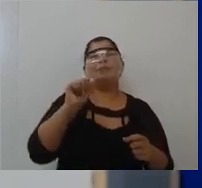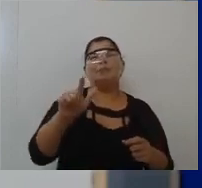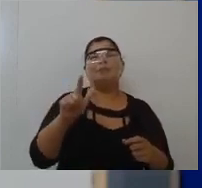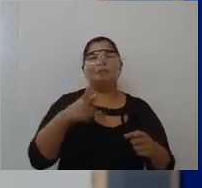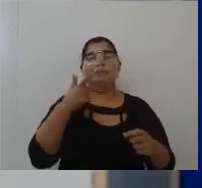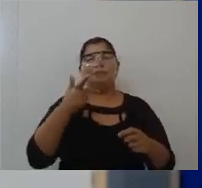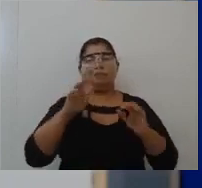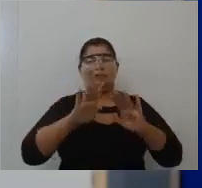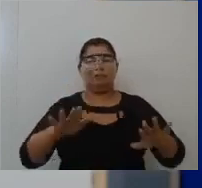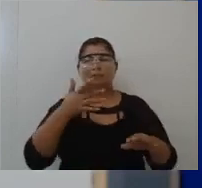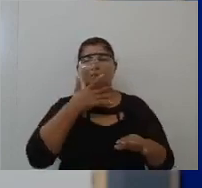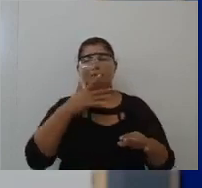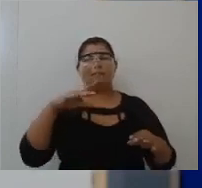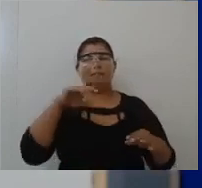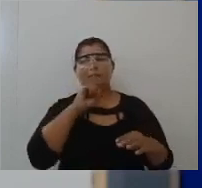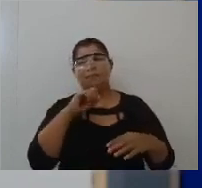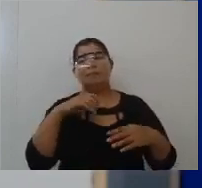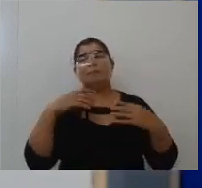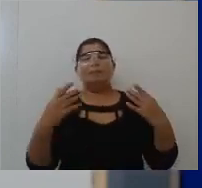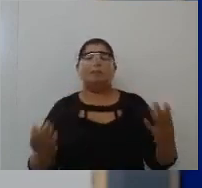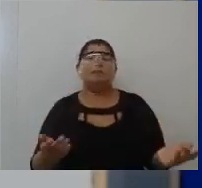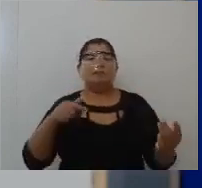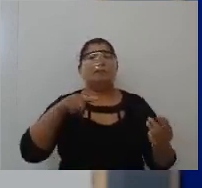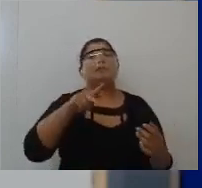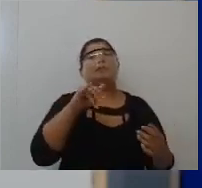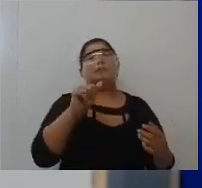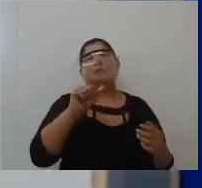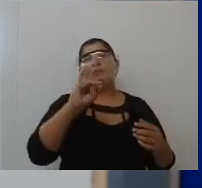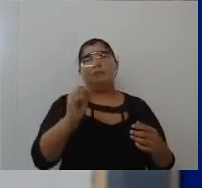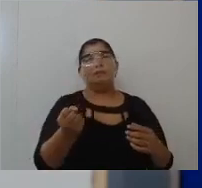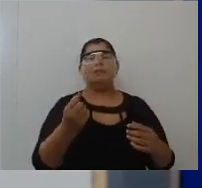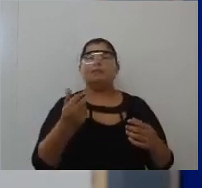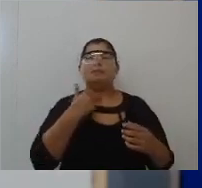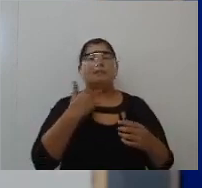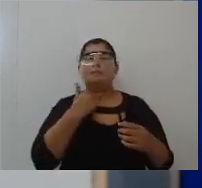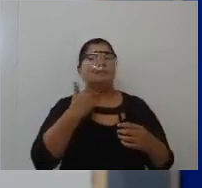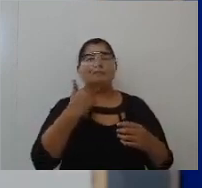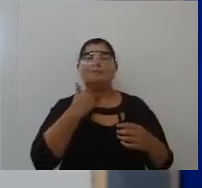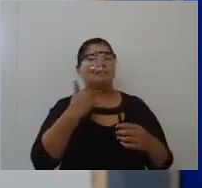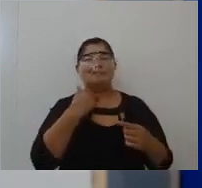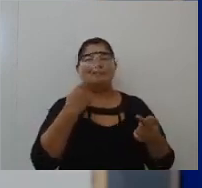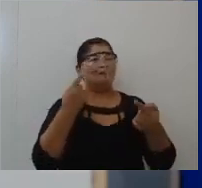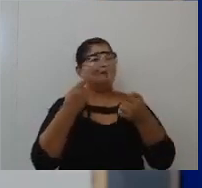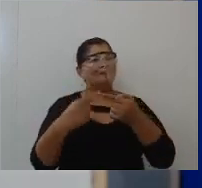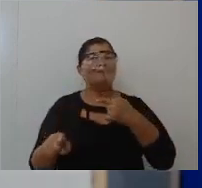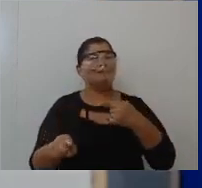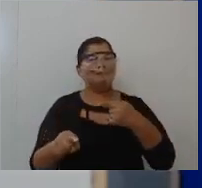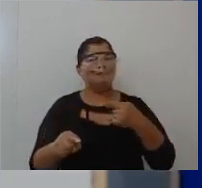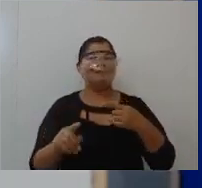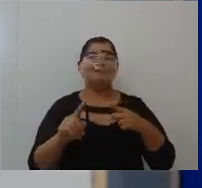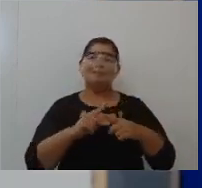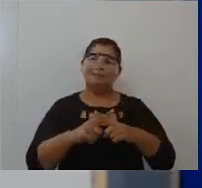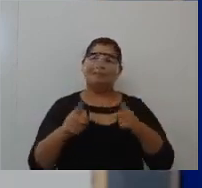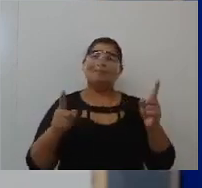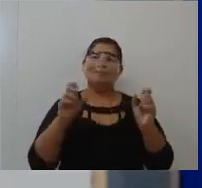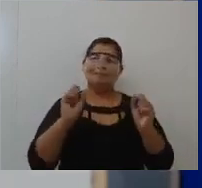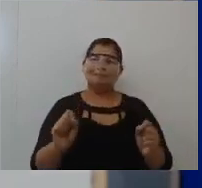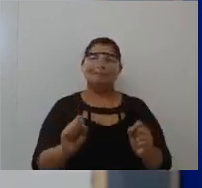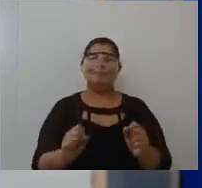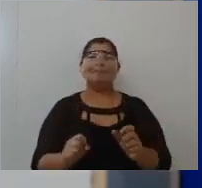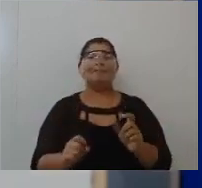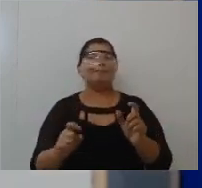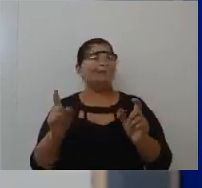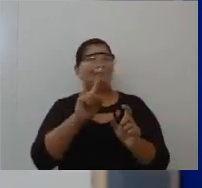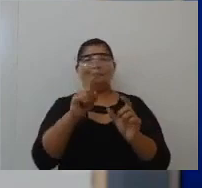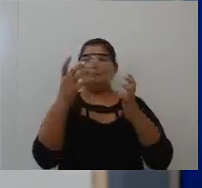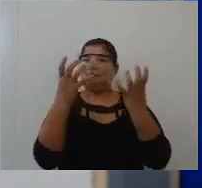seu pai. Não aceito os quais fale assim do seu pai. Eu não posso dizer isso. Agora eu posso muito bem dizer, ó,